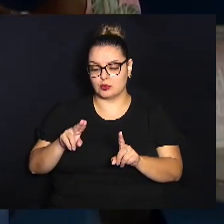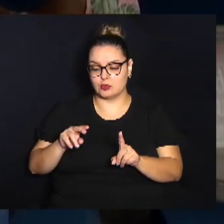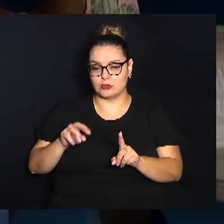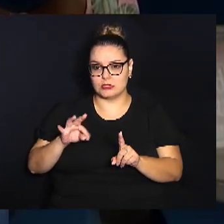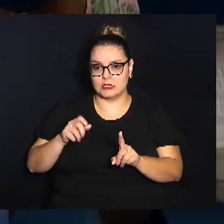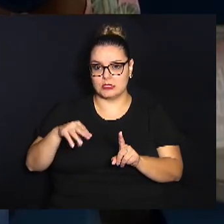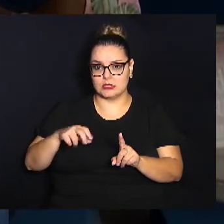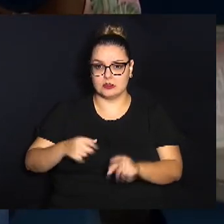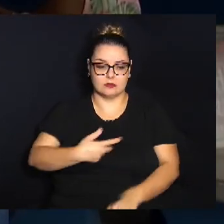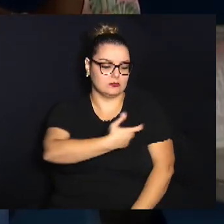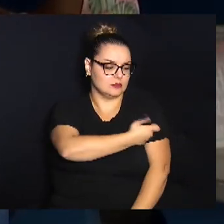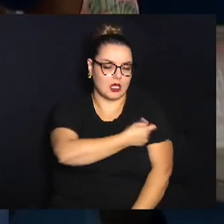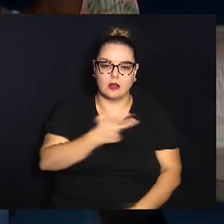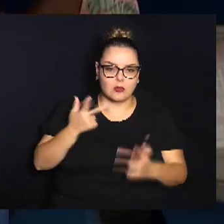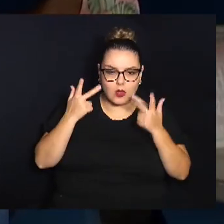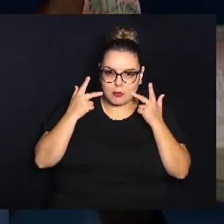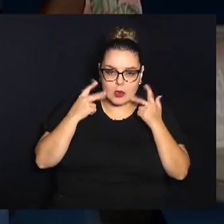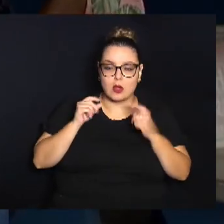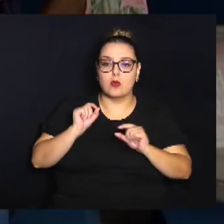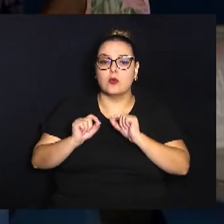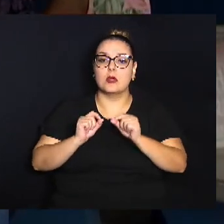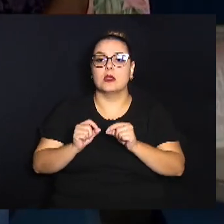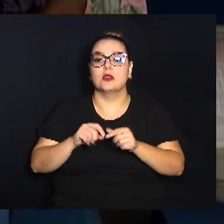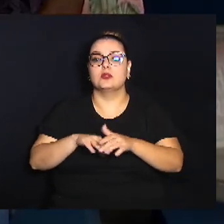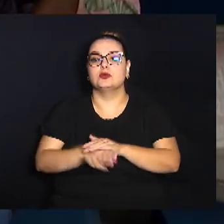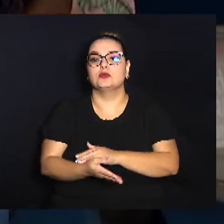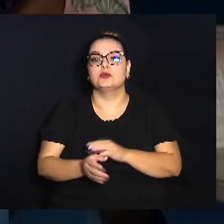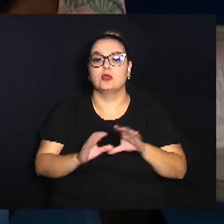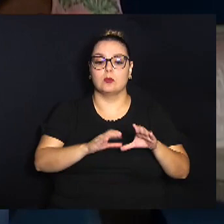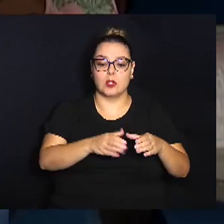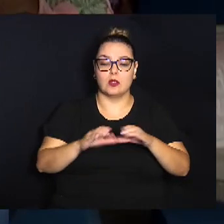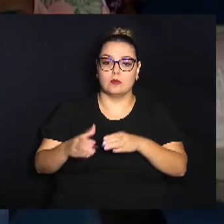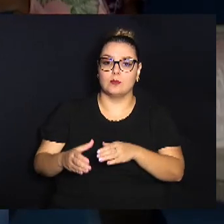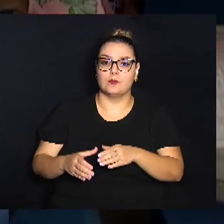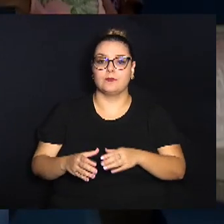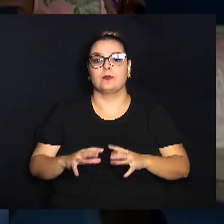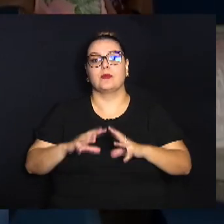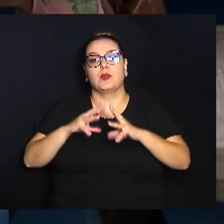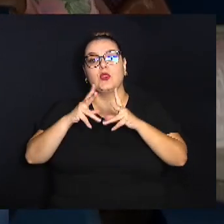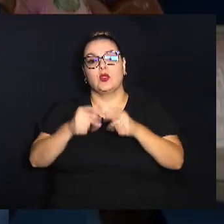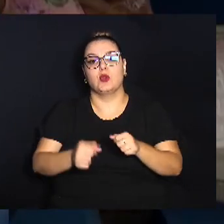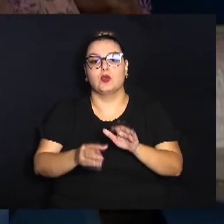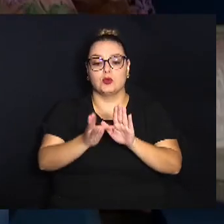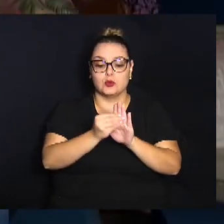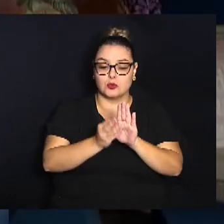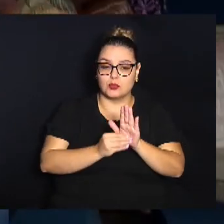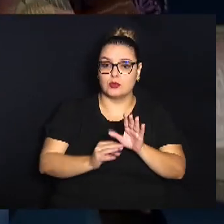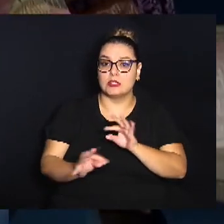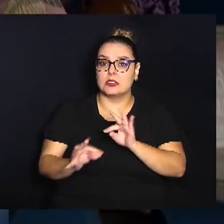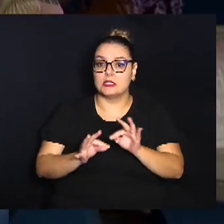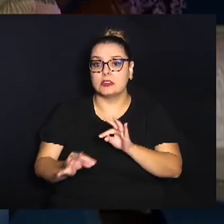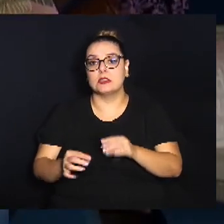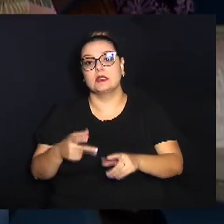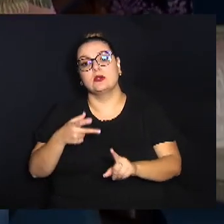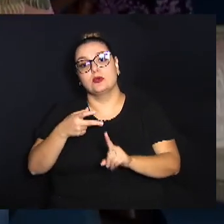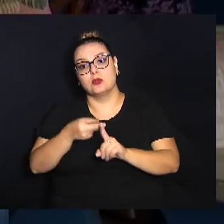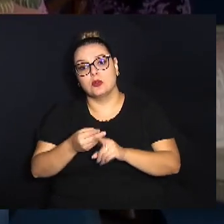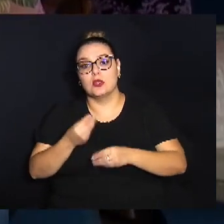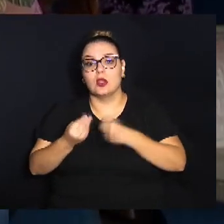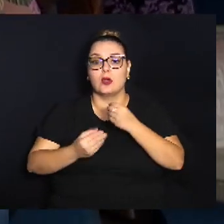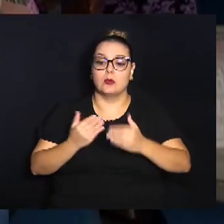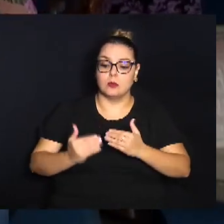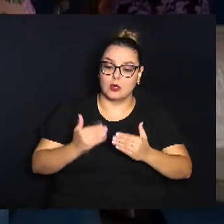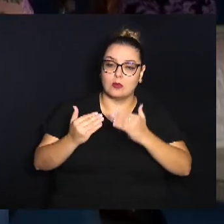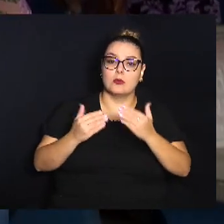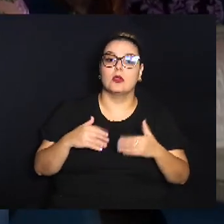é simples. O que a gente costuma fazer com todas as nossas equipes é passar todo o conteúdo técnico daquela vacina, como é produzida,